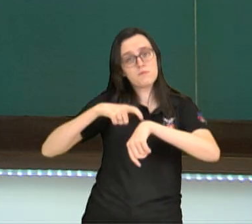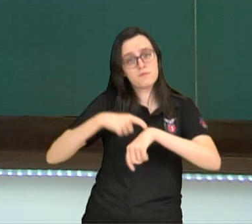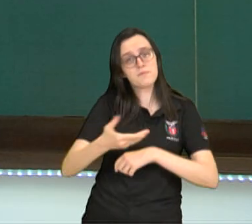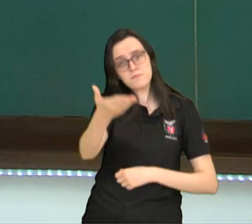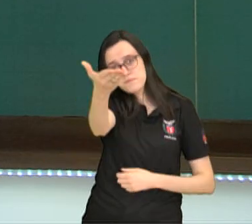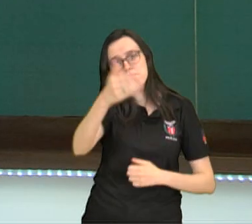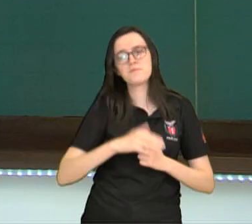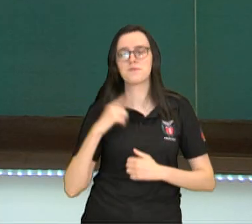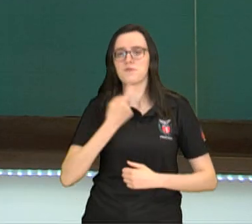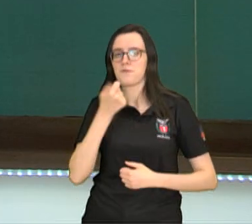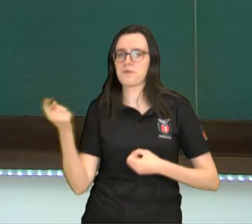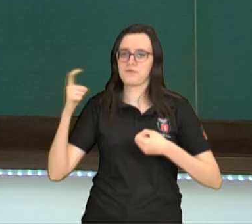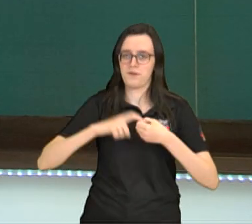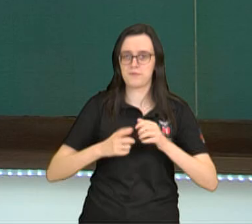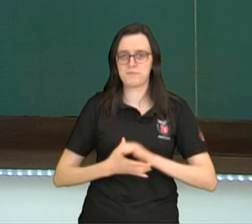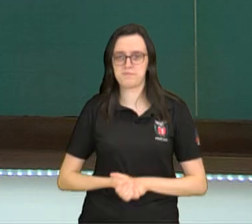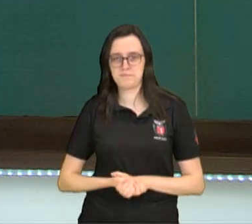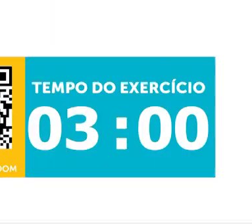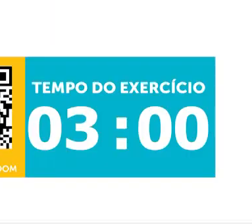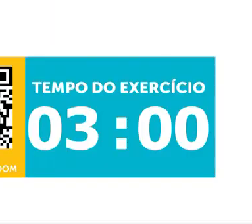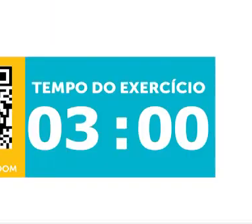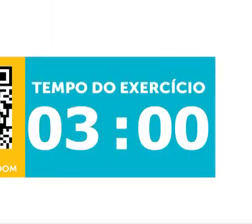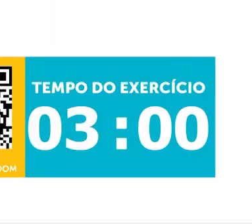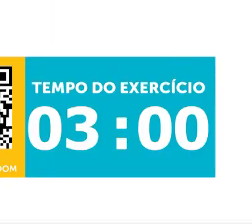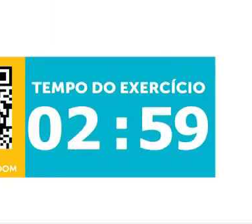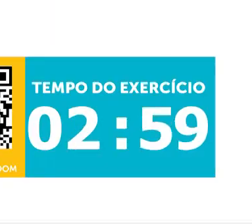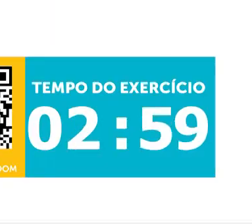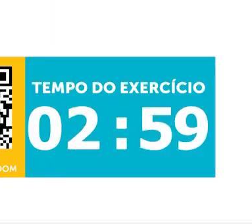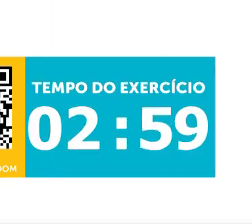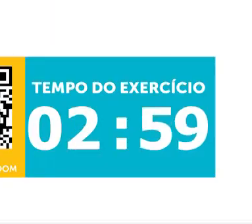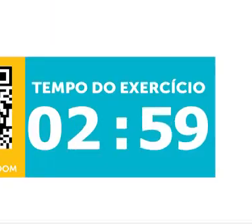para você e a gente já volta.